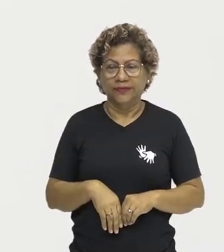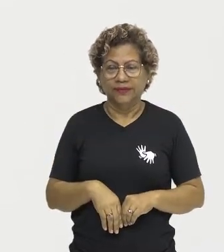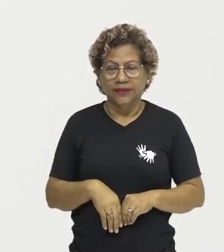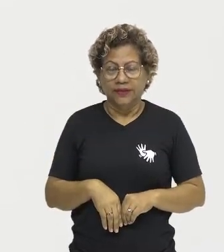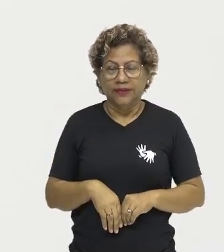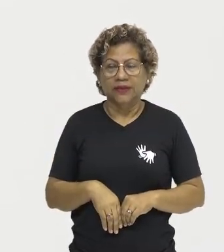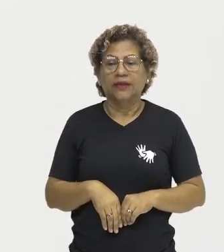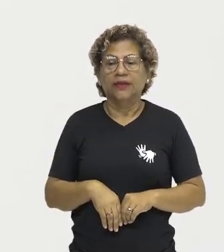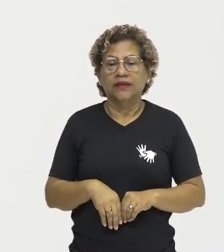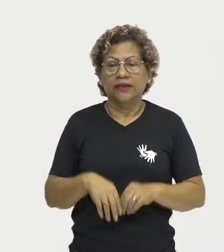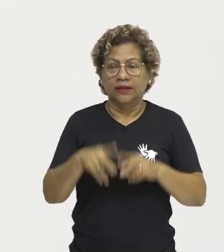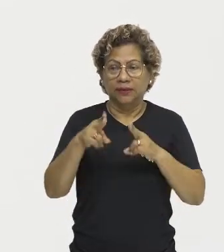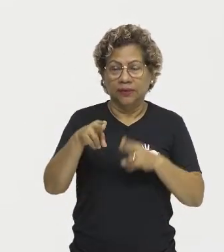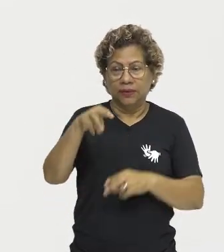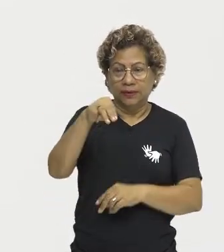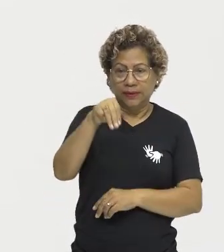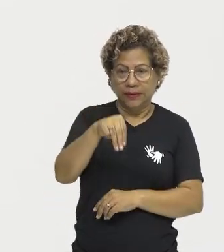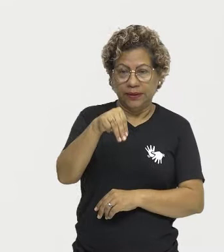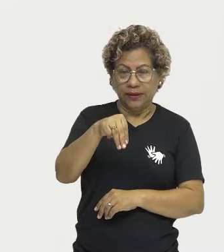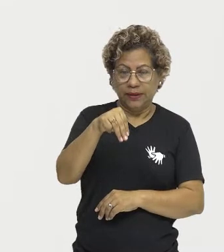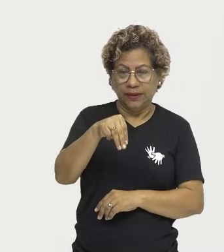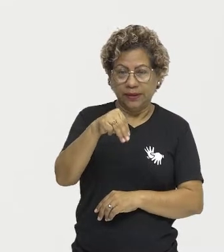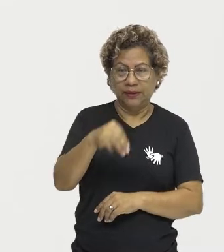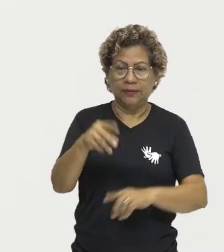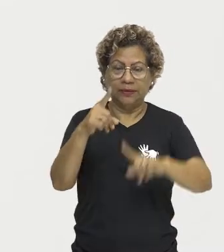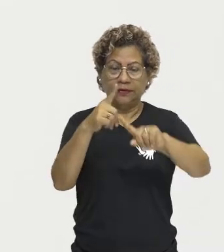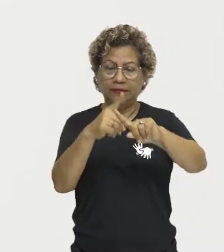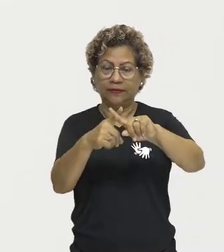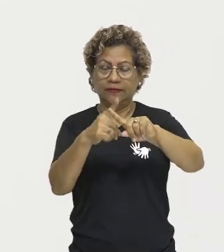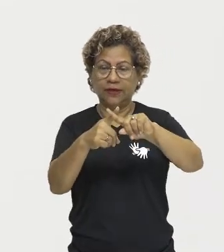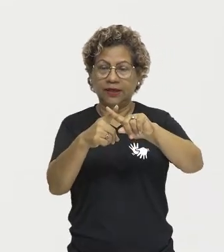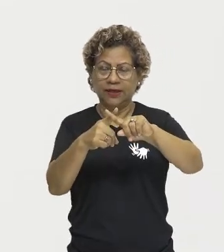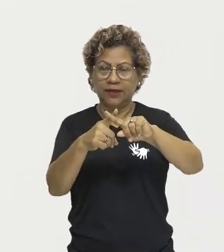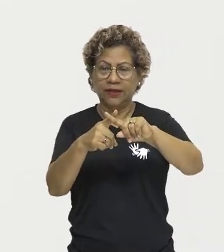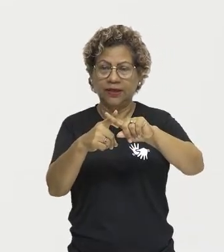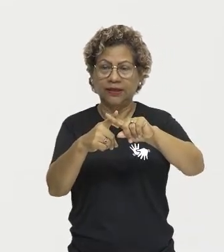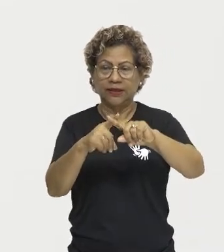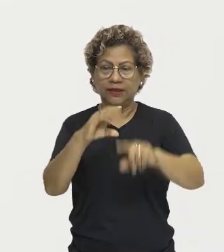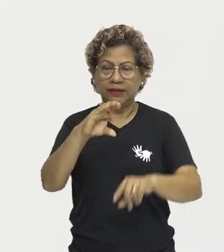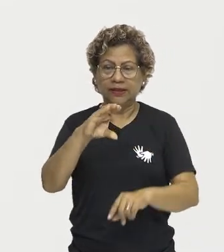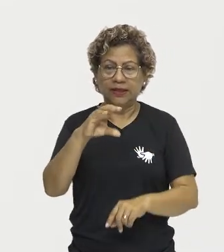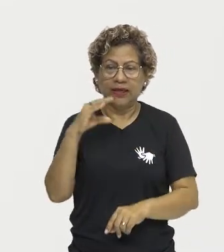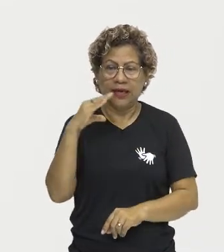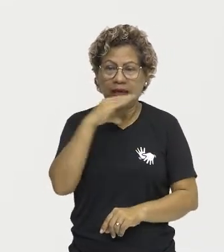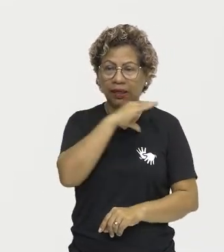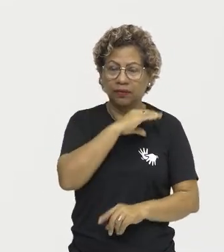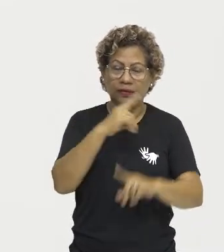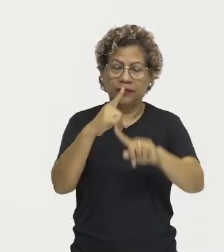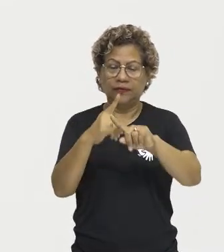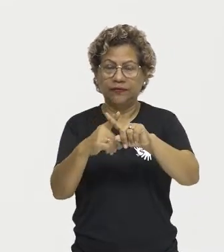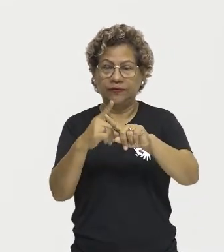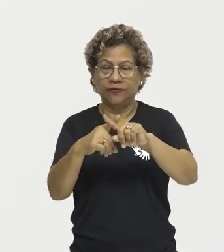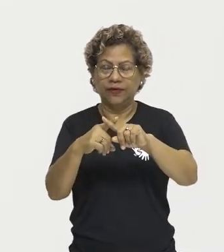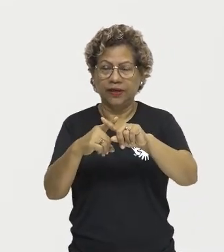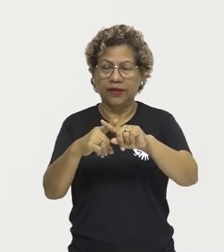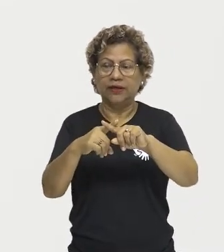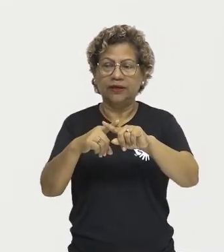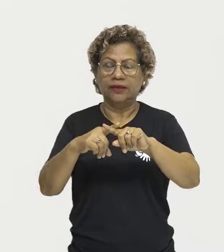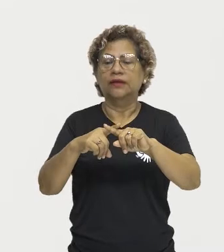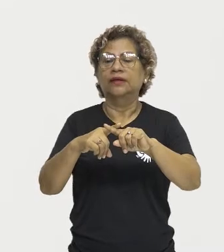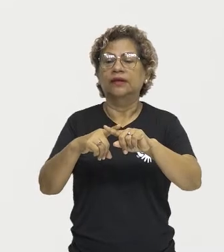vezes o calor específico, vezes a variação de